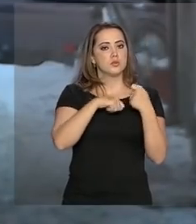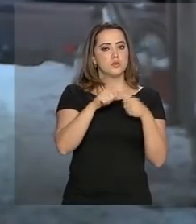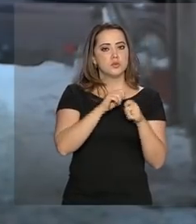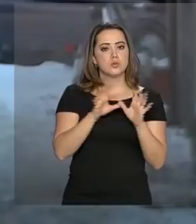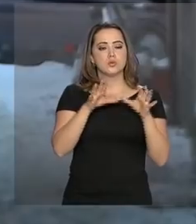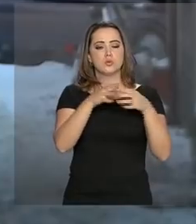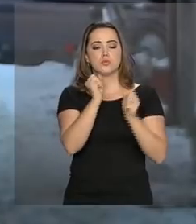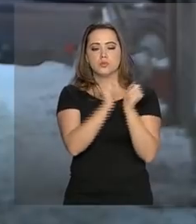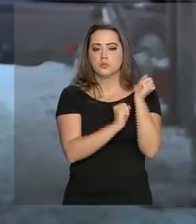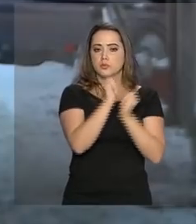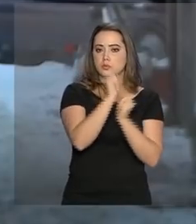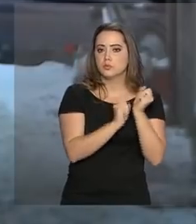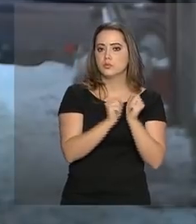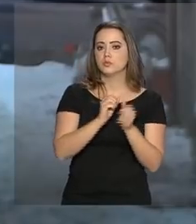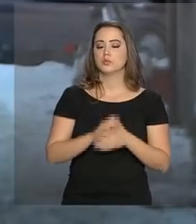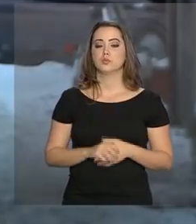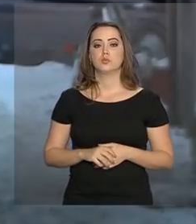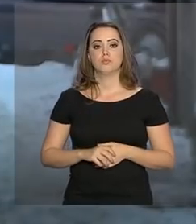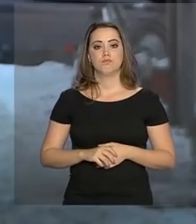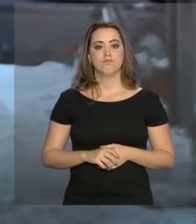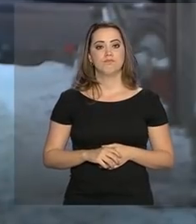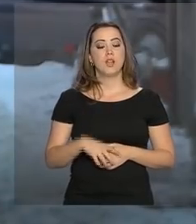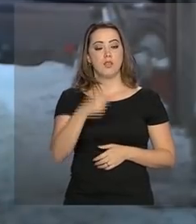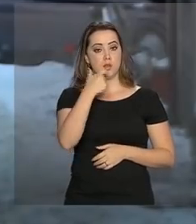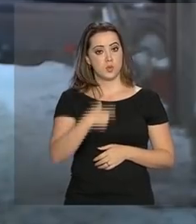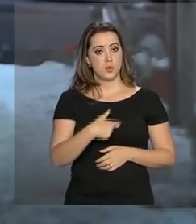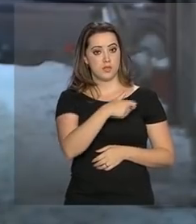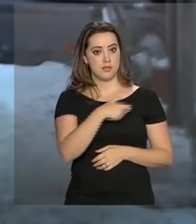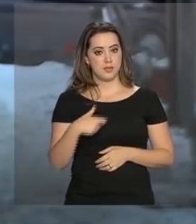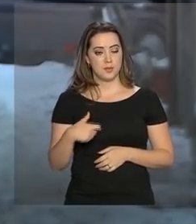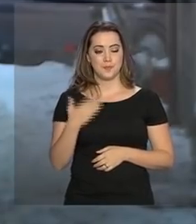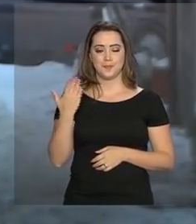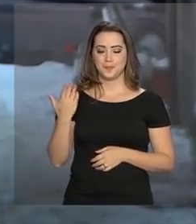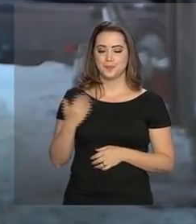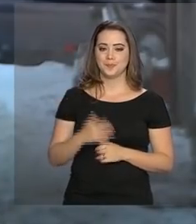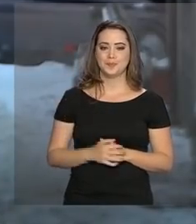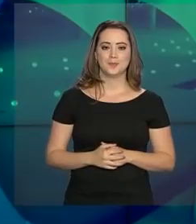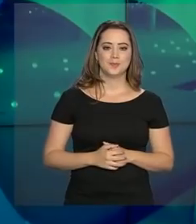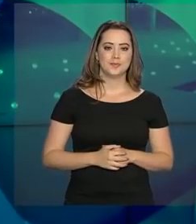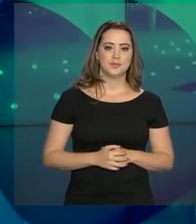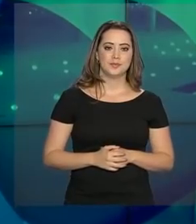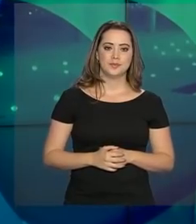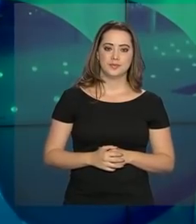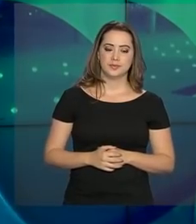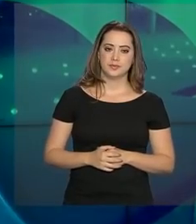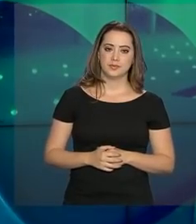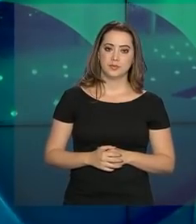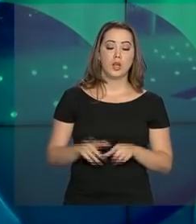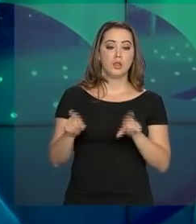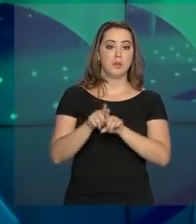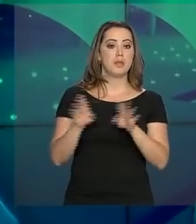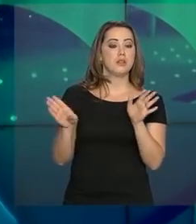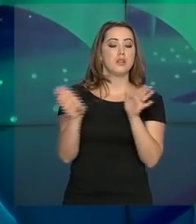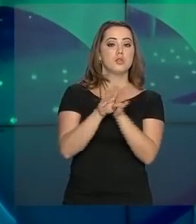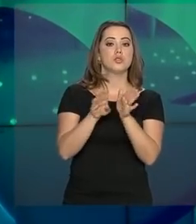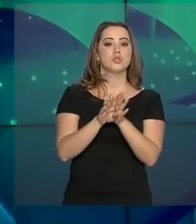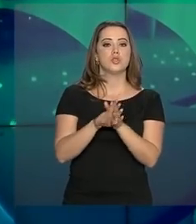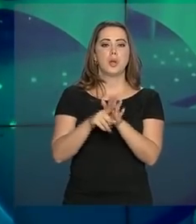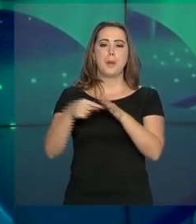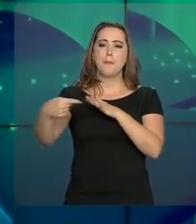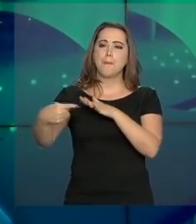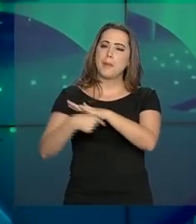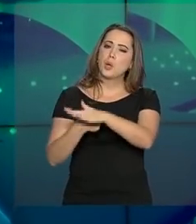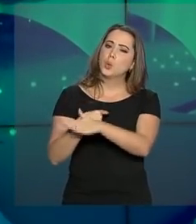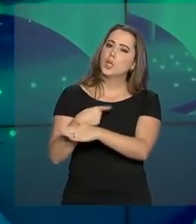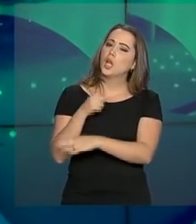e industrial comum. De Davos, na Suíça, Daniele Popov. Também na chegada, questionado